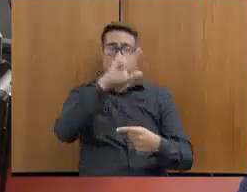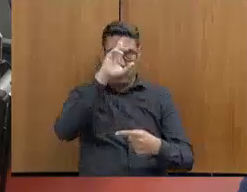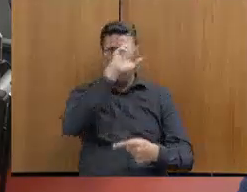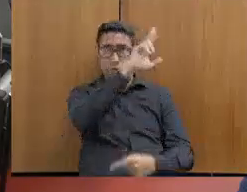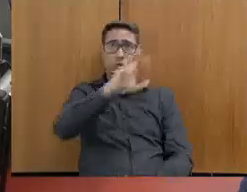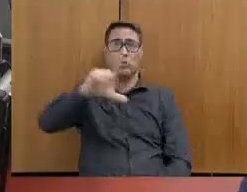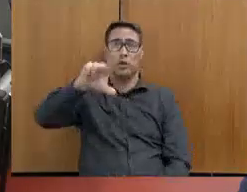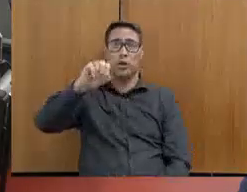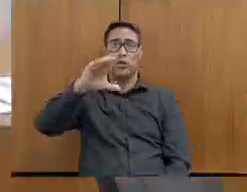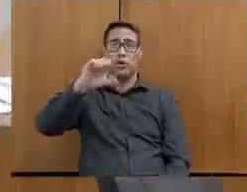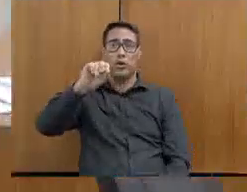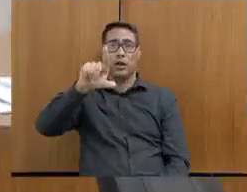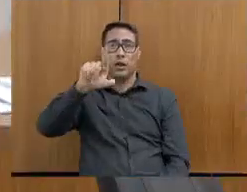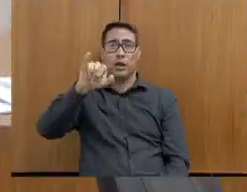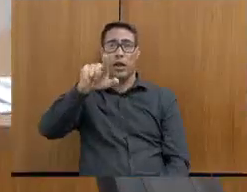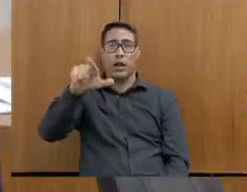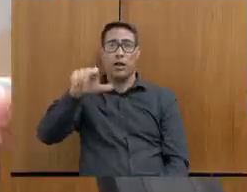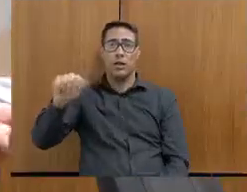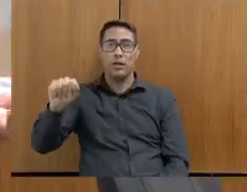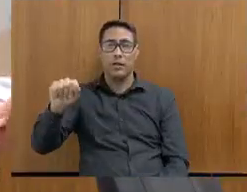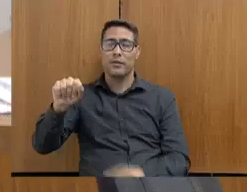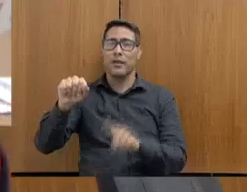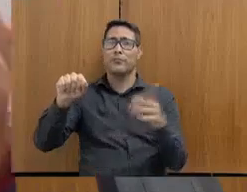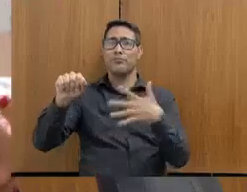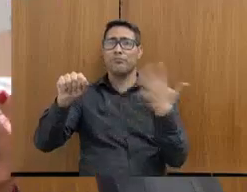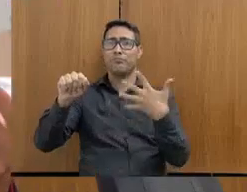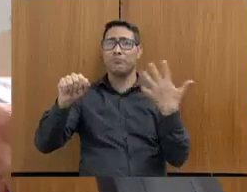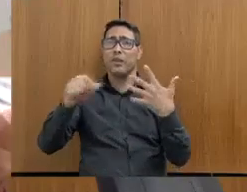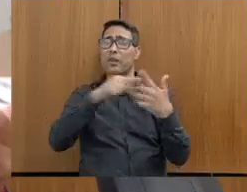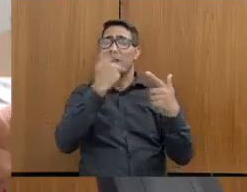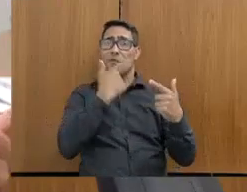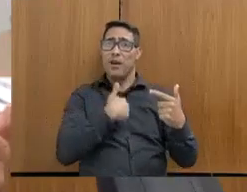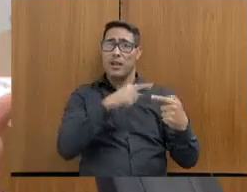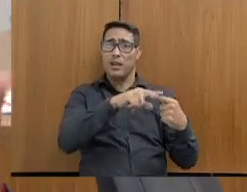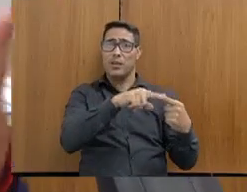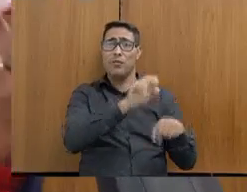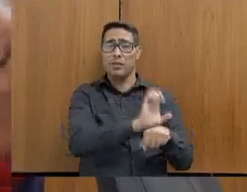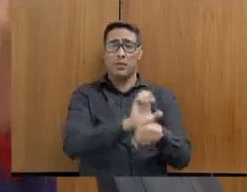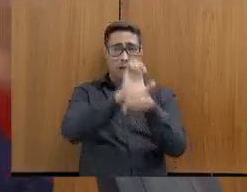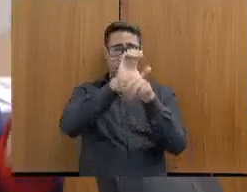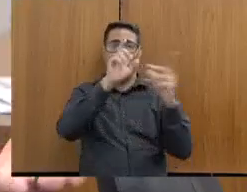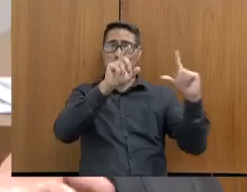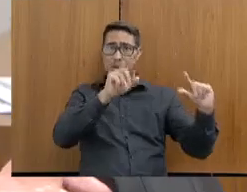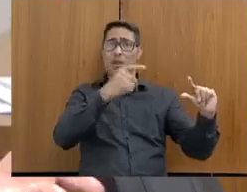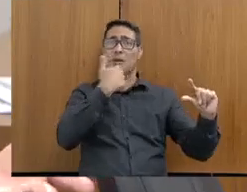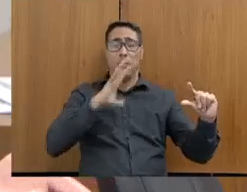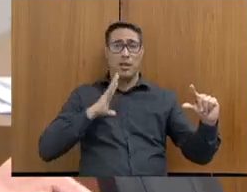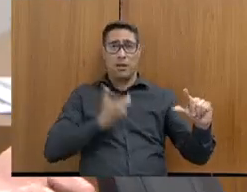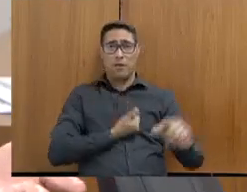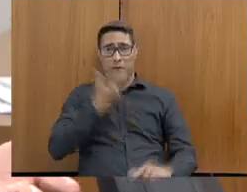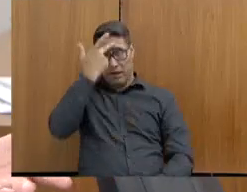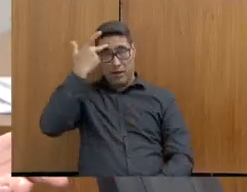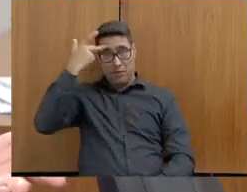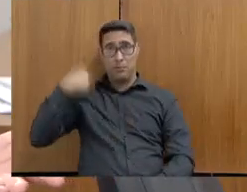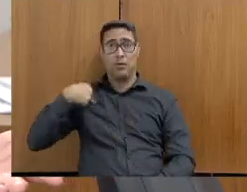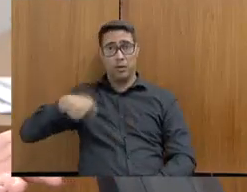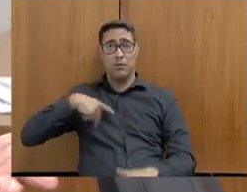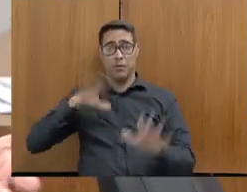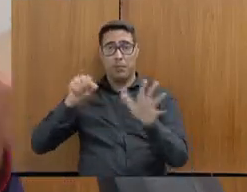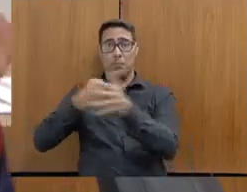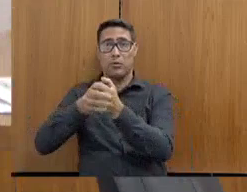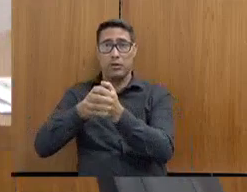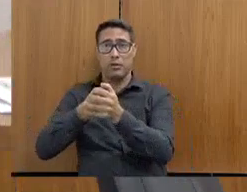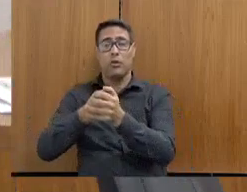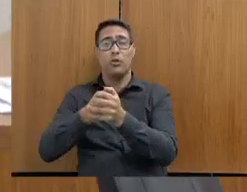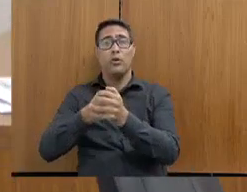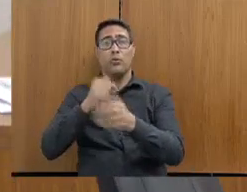alma incoerência quando se fala que o estado é mínimo o estado é mínimo para salvar as pessoas que precisam da proteção do Estado mas